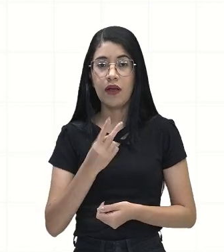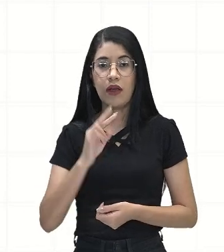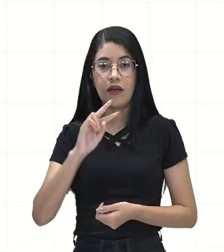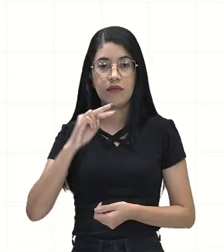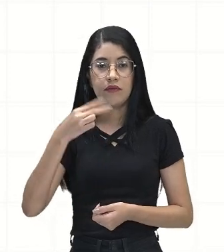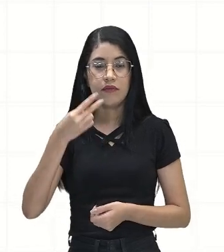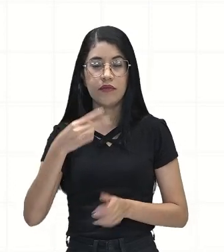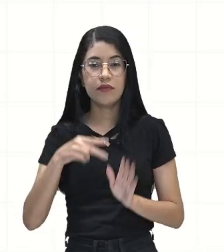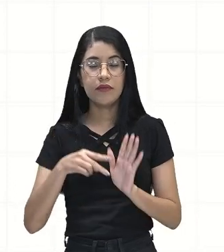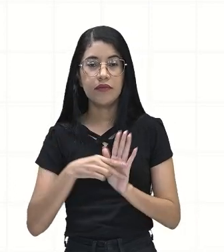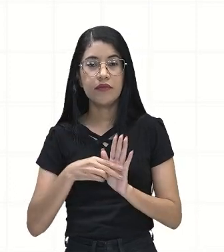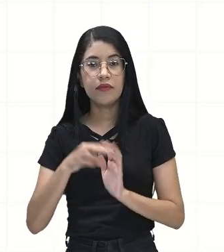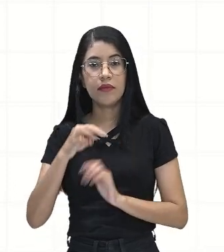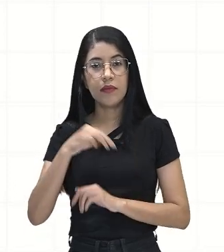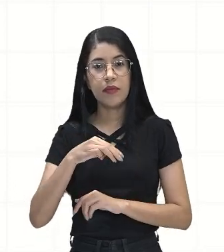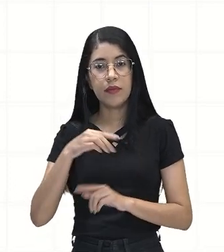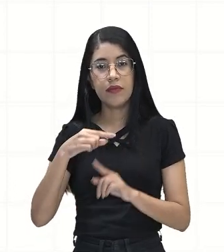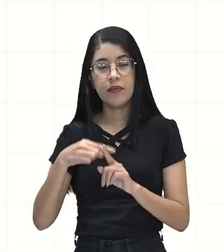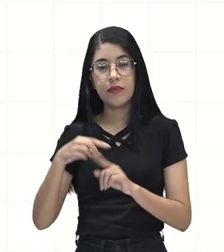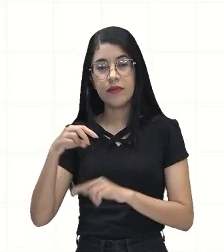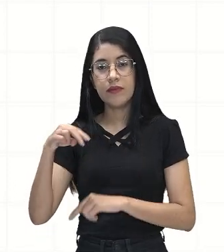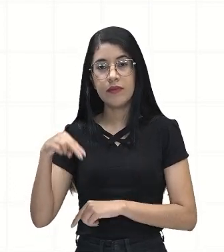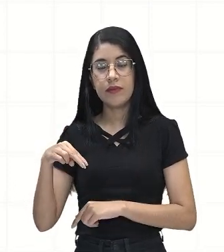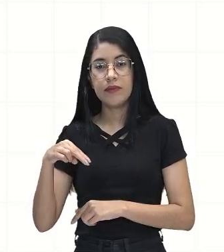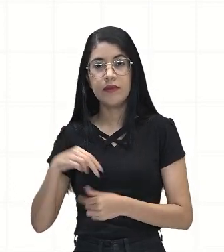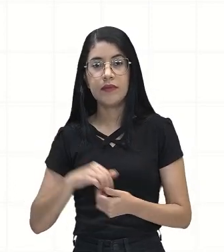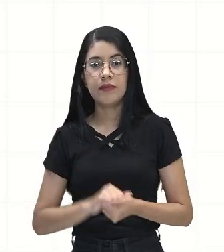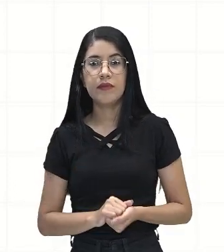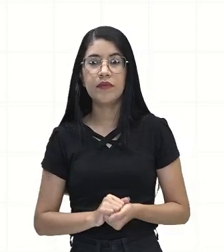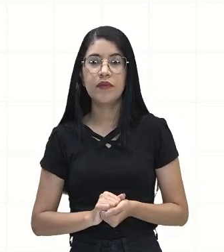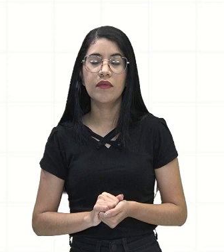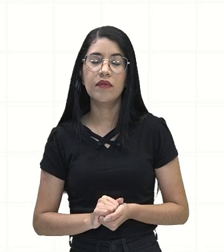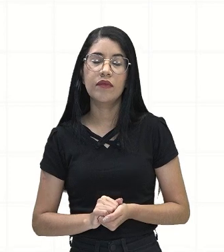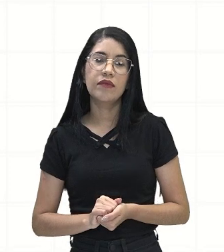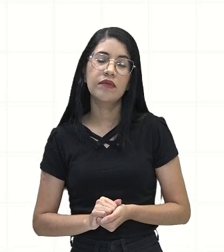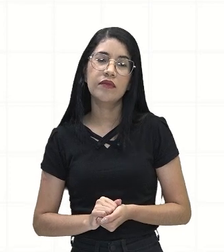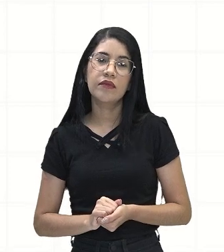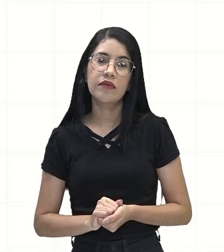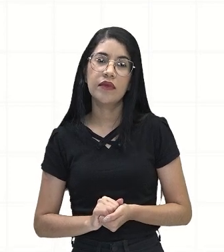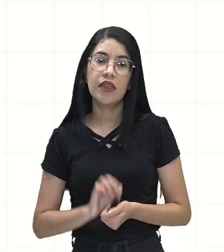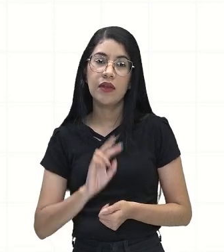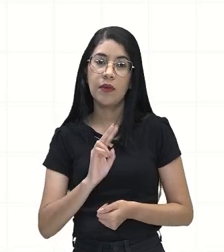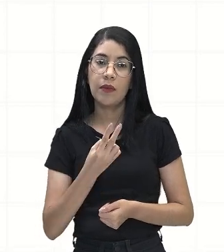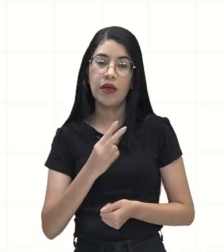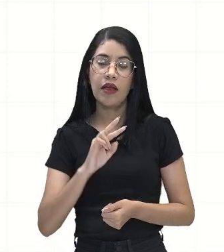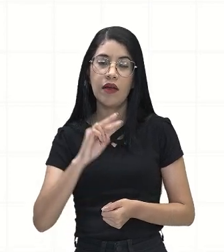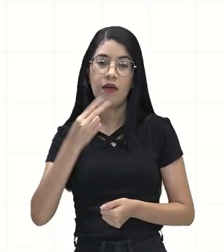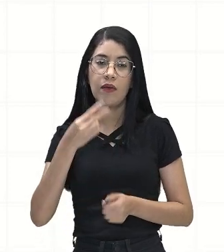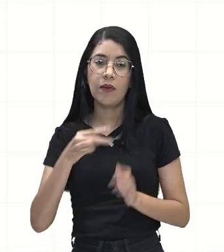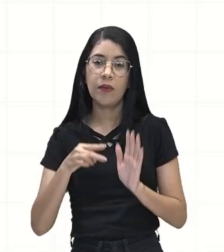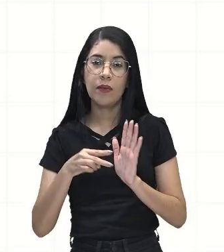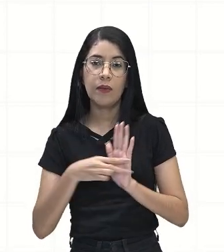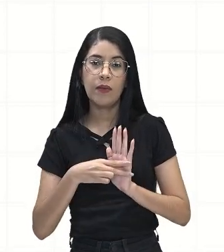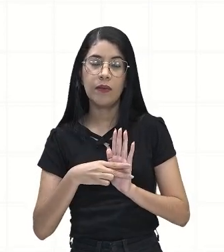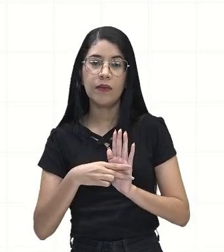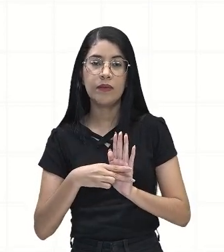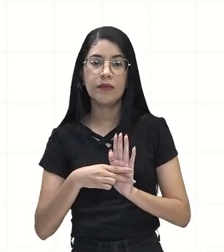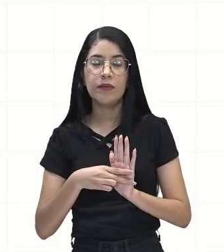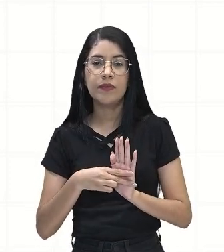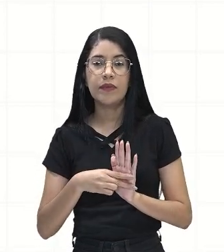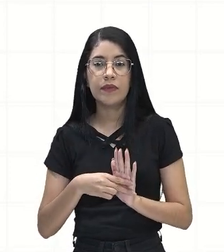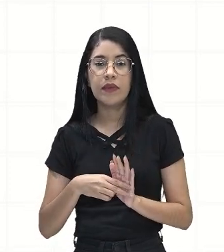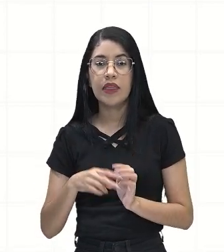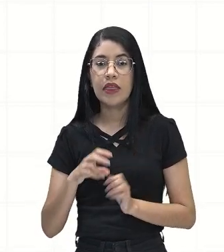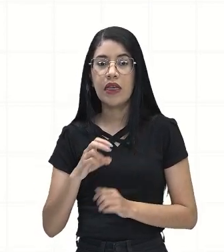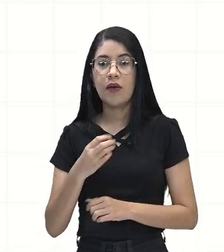é igual a M vezes N, então a altura ao quadrado vai ser igual a quem?